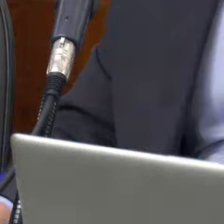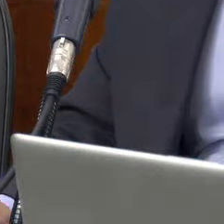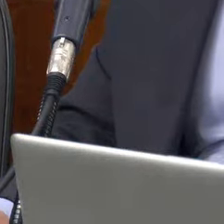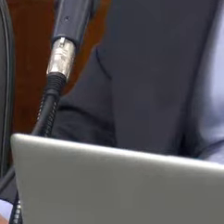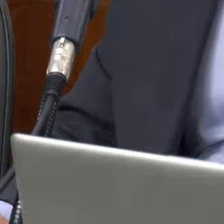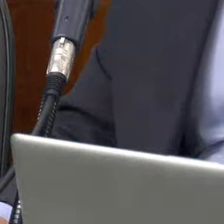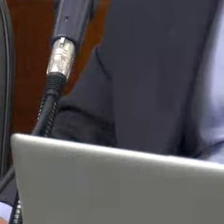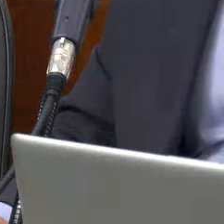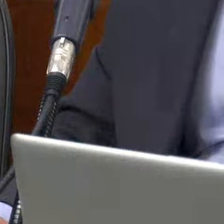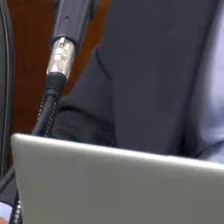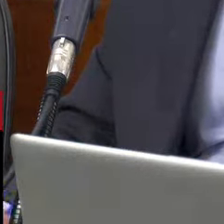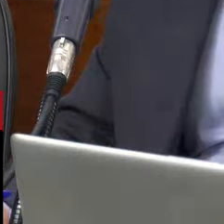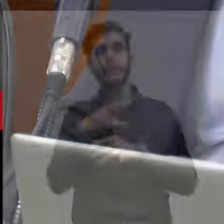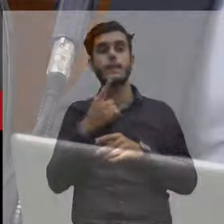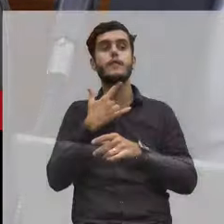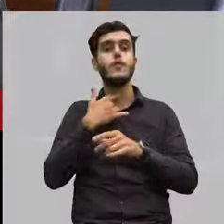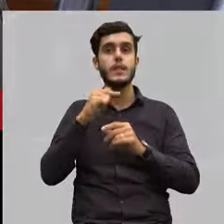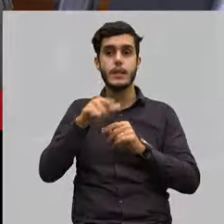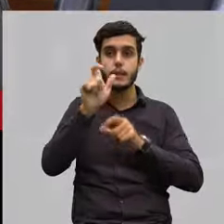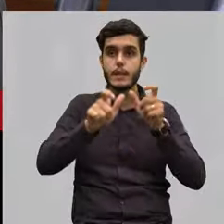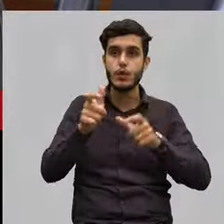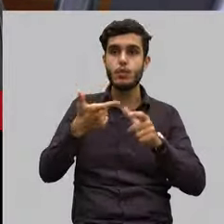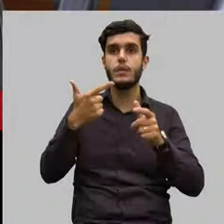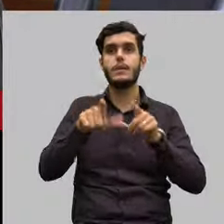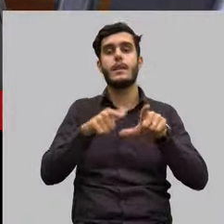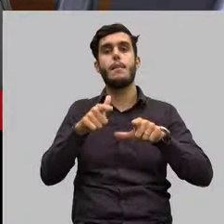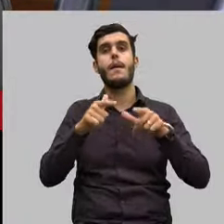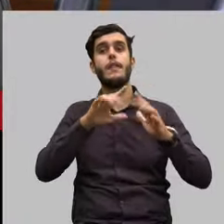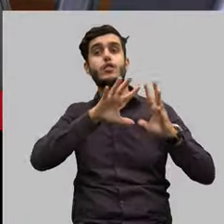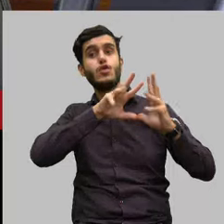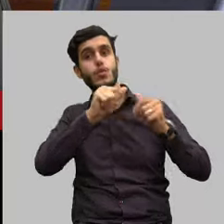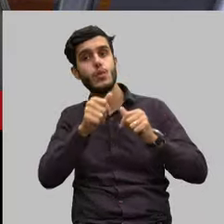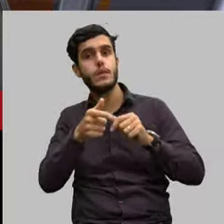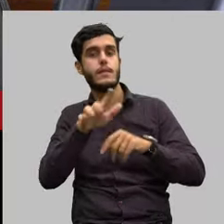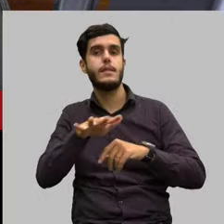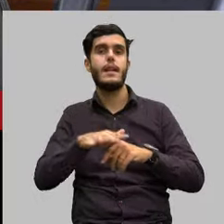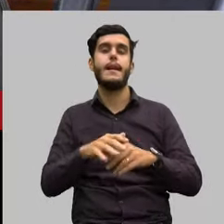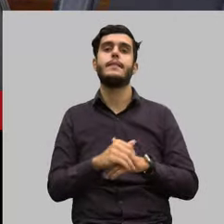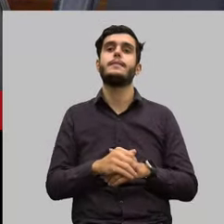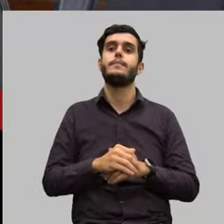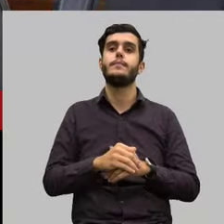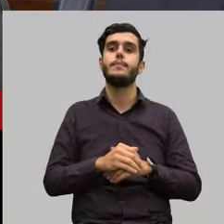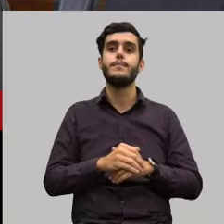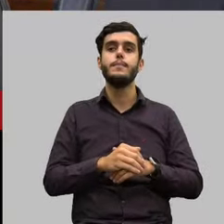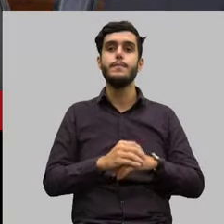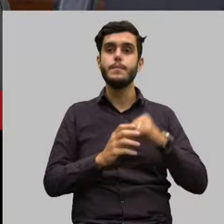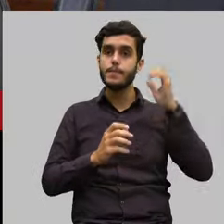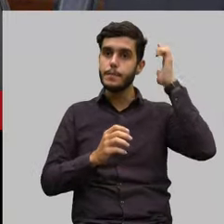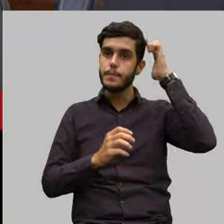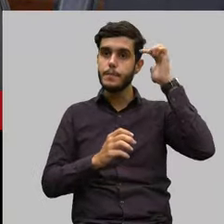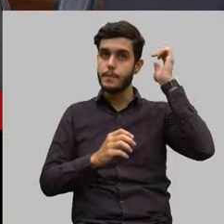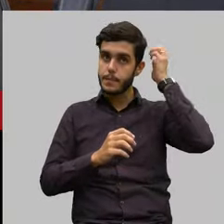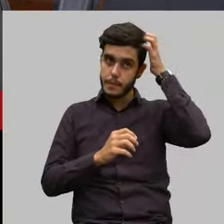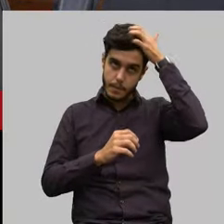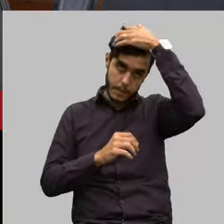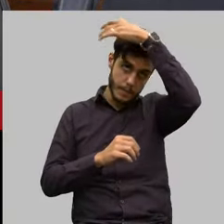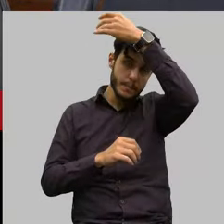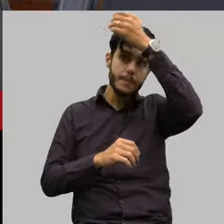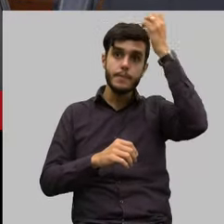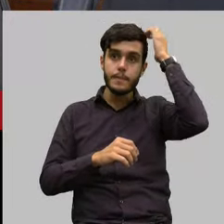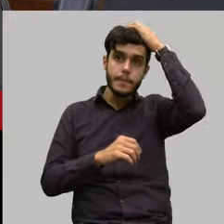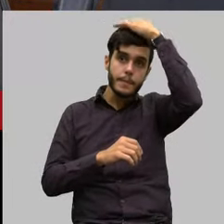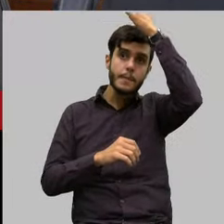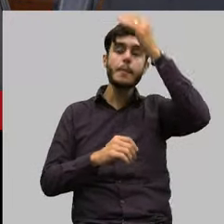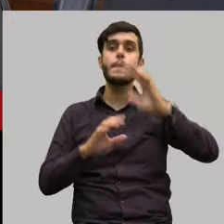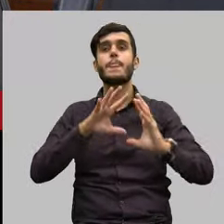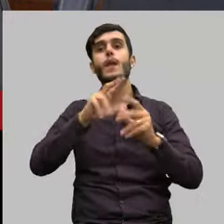operadoras a gente não consegue chegar nas em todas as localidades eh é compartilhado com o governo a preocupação com o norte de Minas